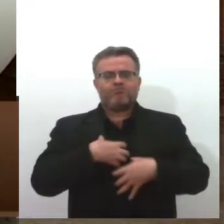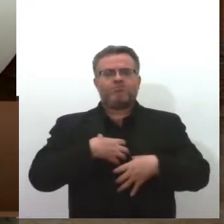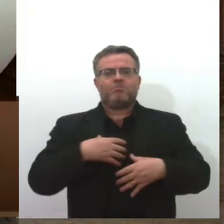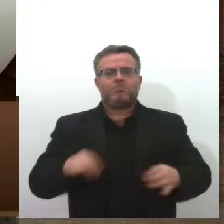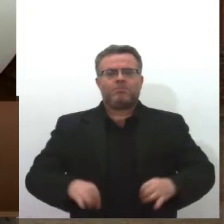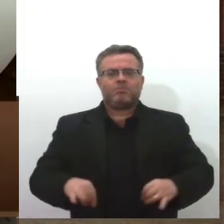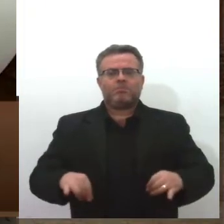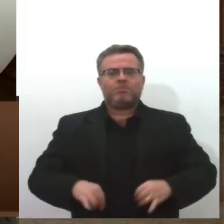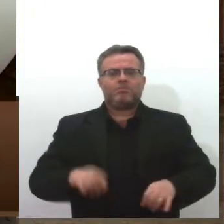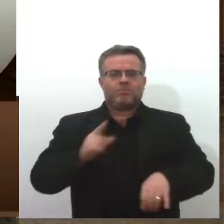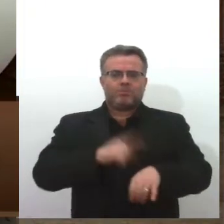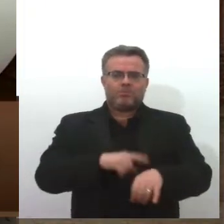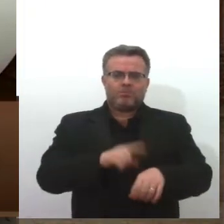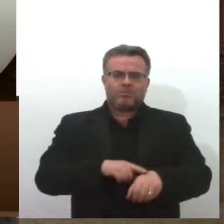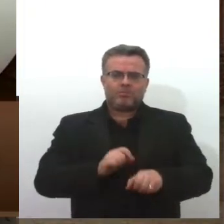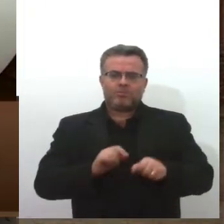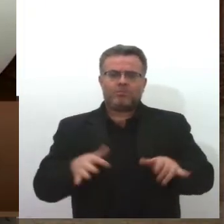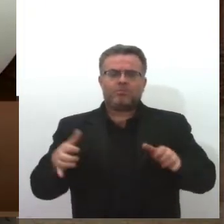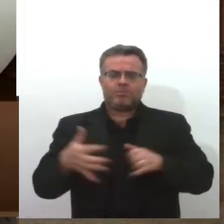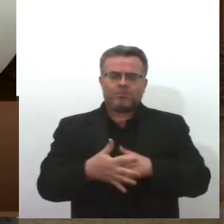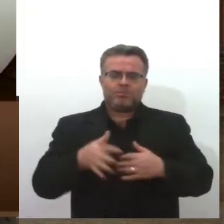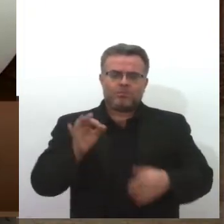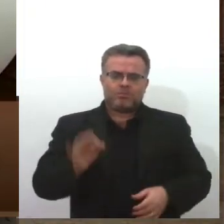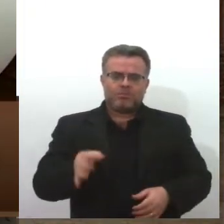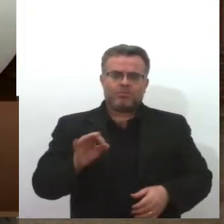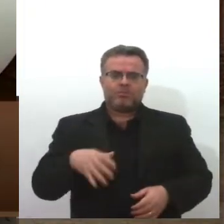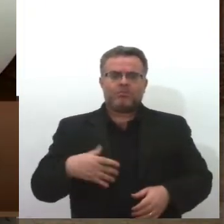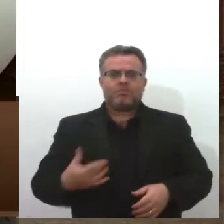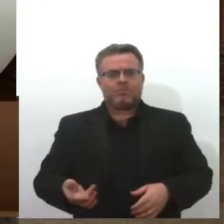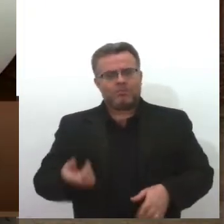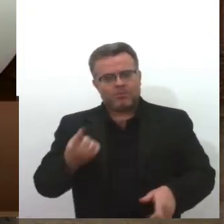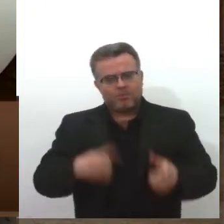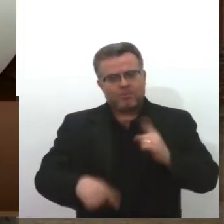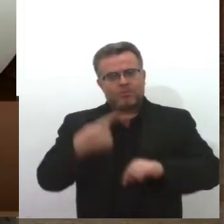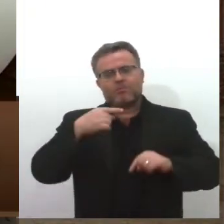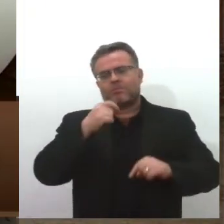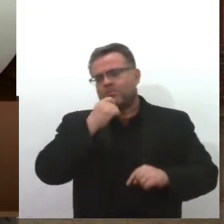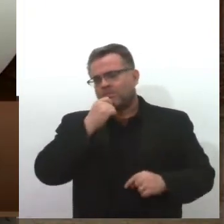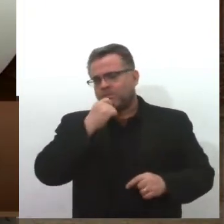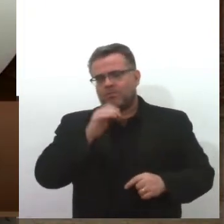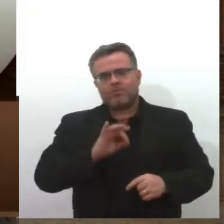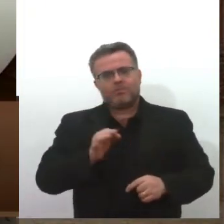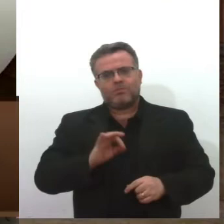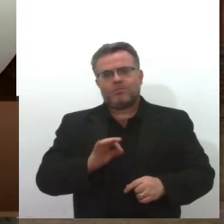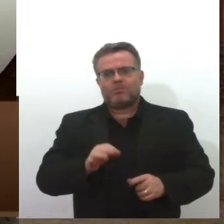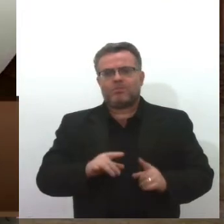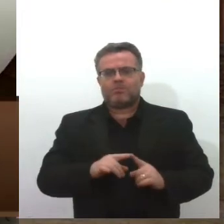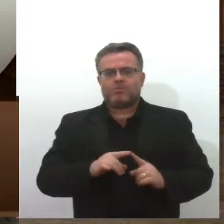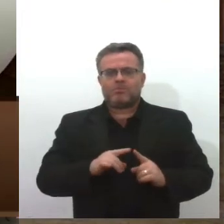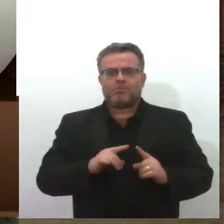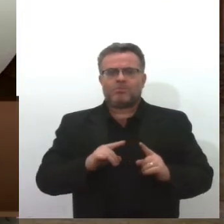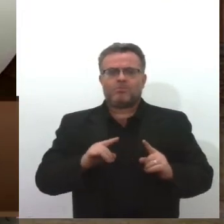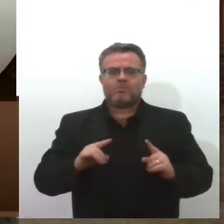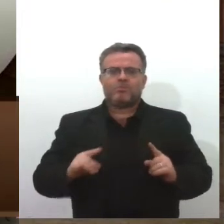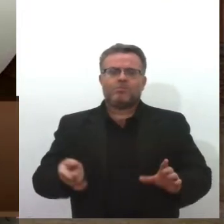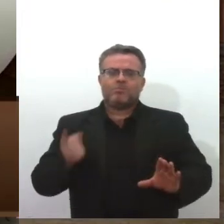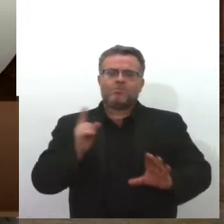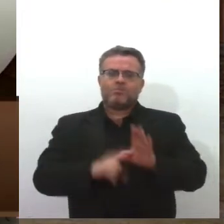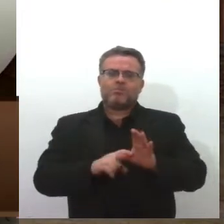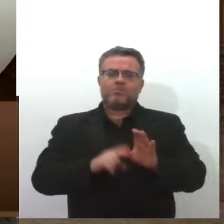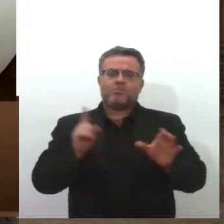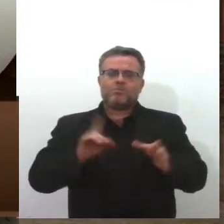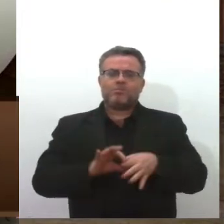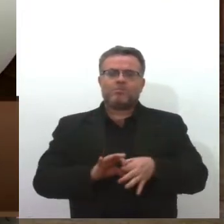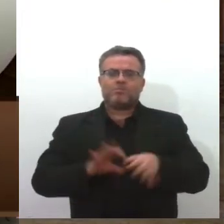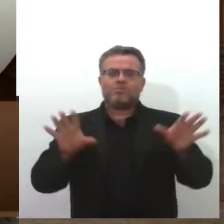pandemia, todo mundo sabe disso, não recuperaram ainda isso, e o crédito para